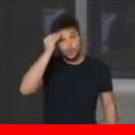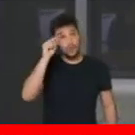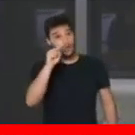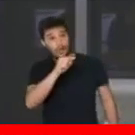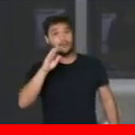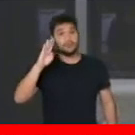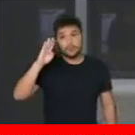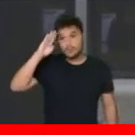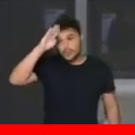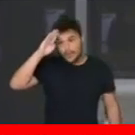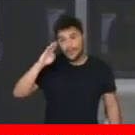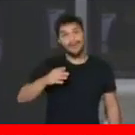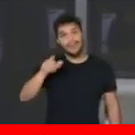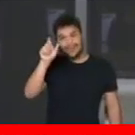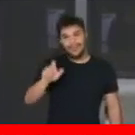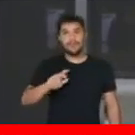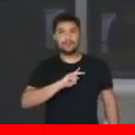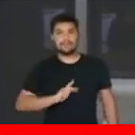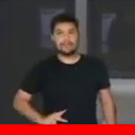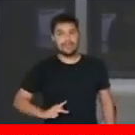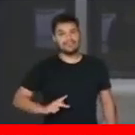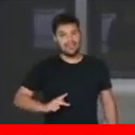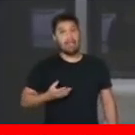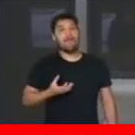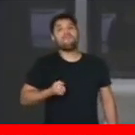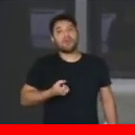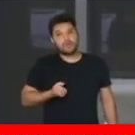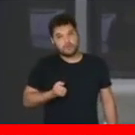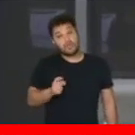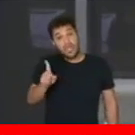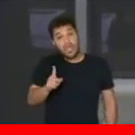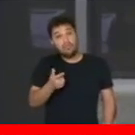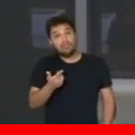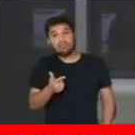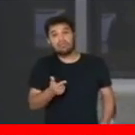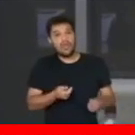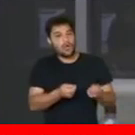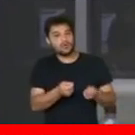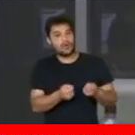o frouxo do presidente, ao invés de controlar o preço na Petrobras,